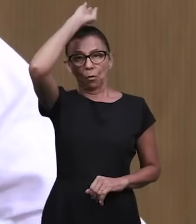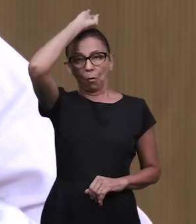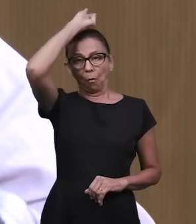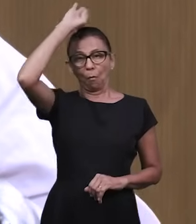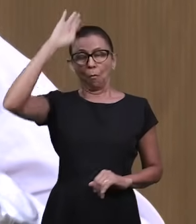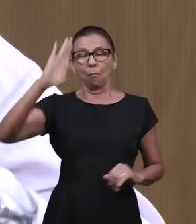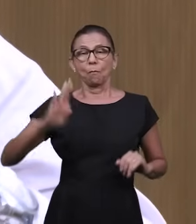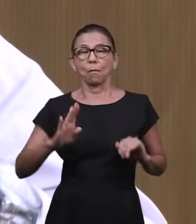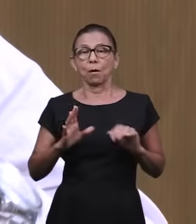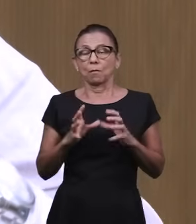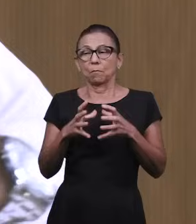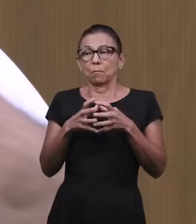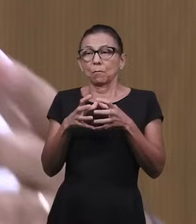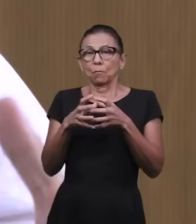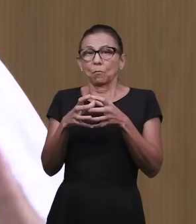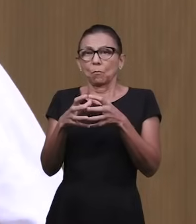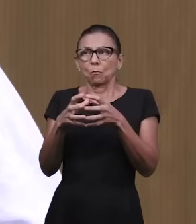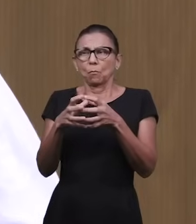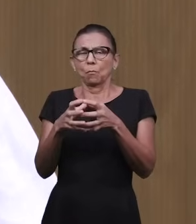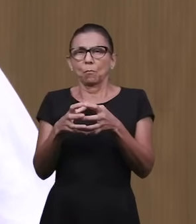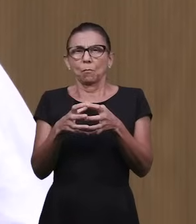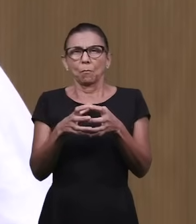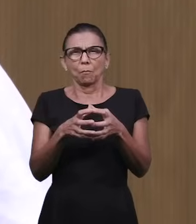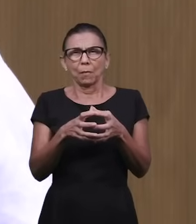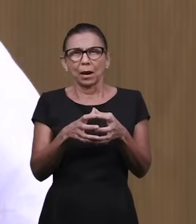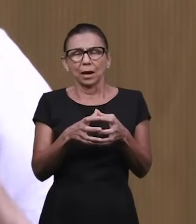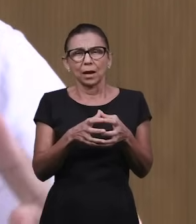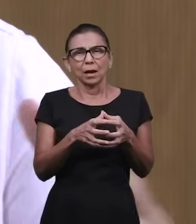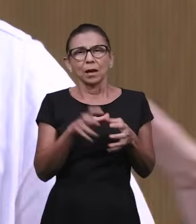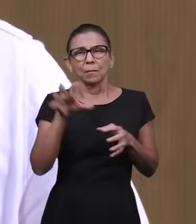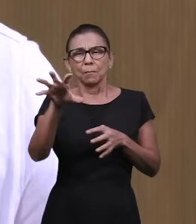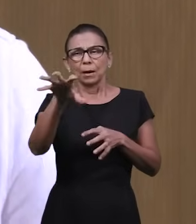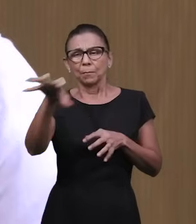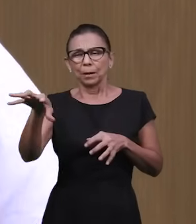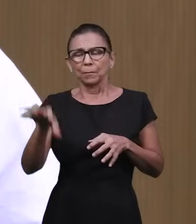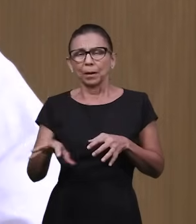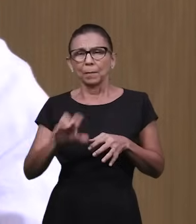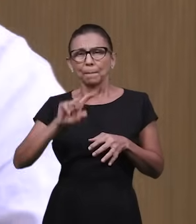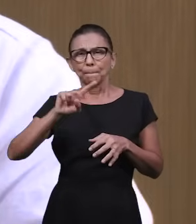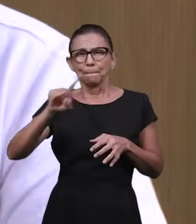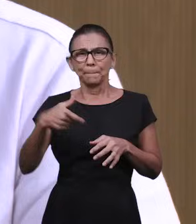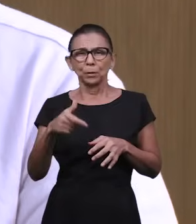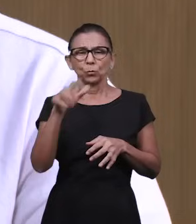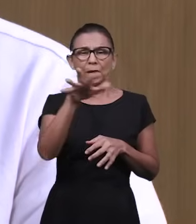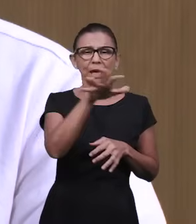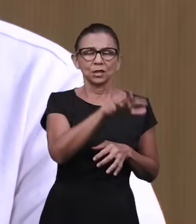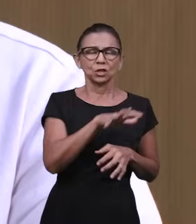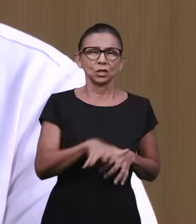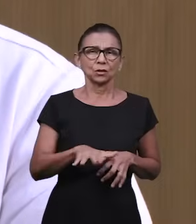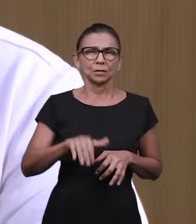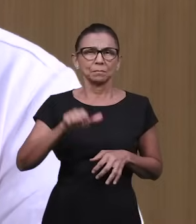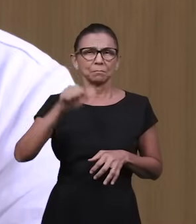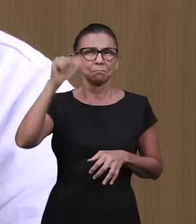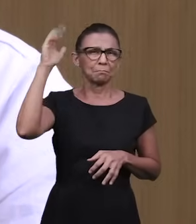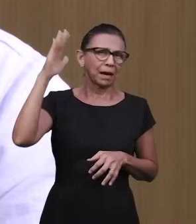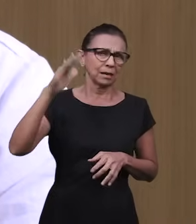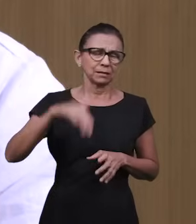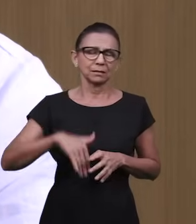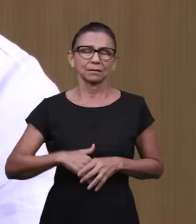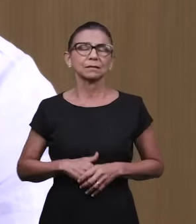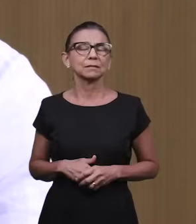agrupava mais de 1000 territórios entre ducados, principados. Então,